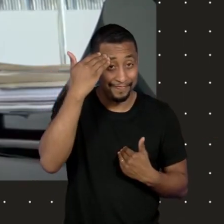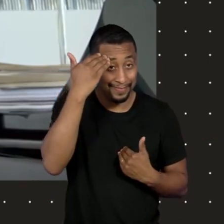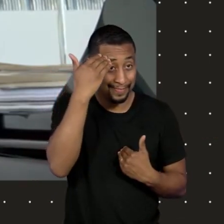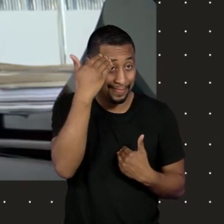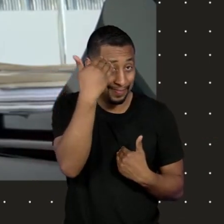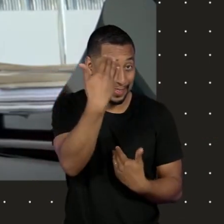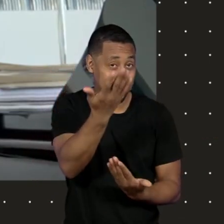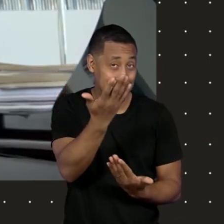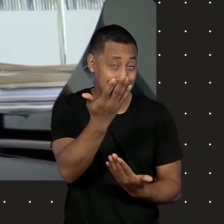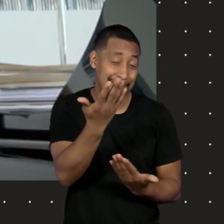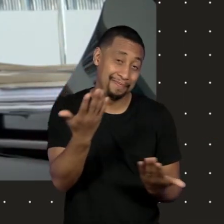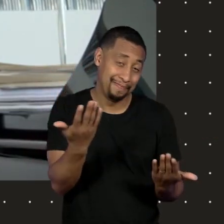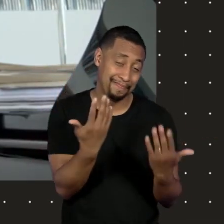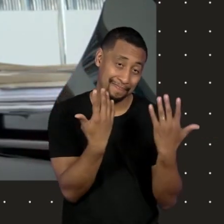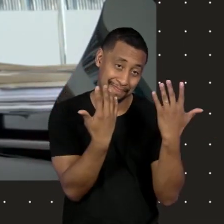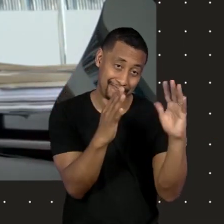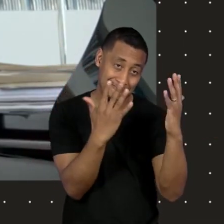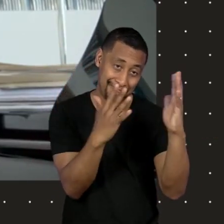e muitos parabéns.